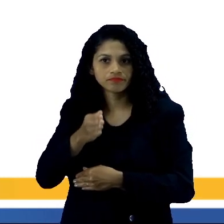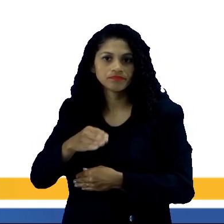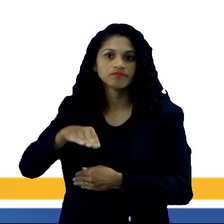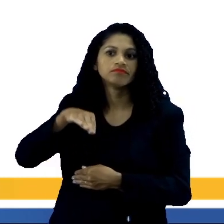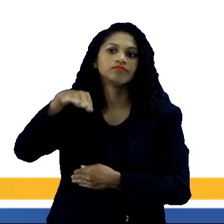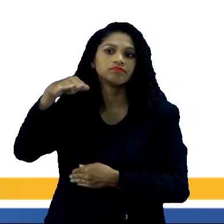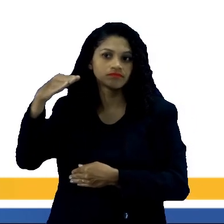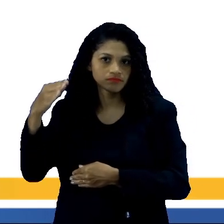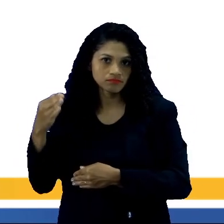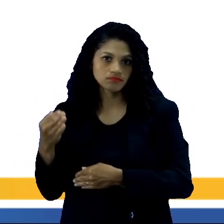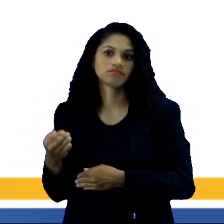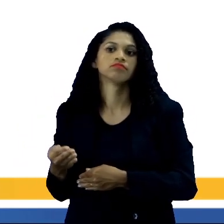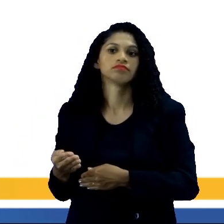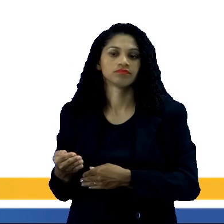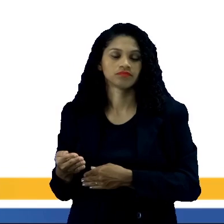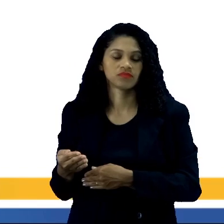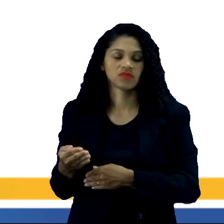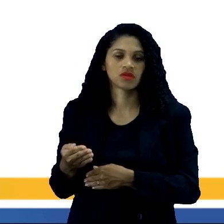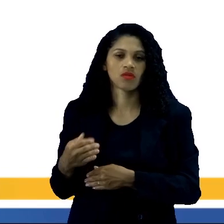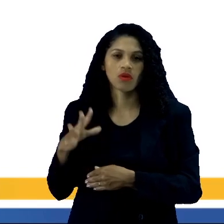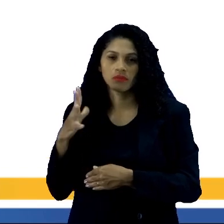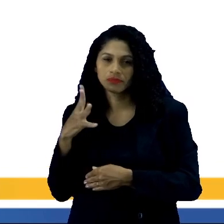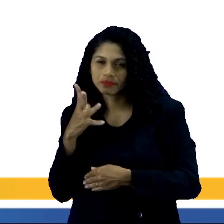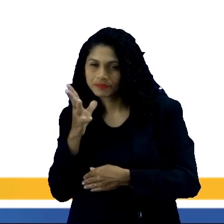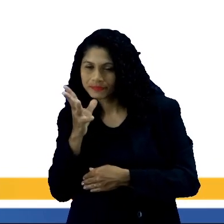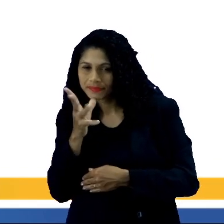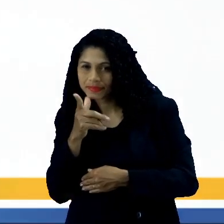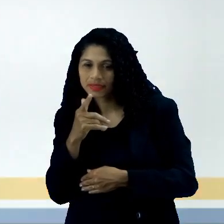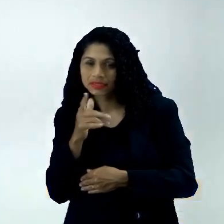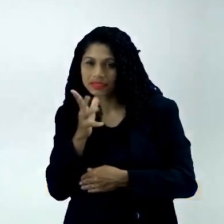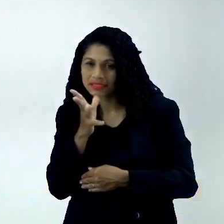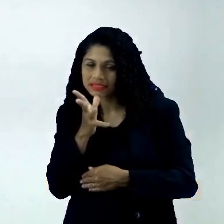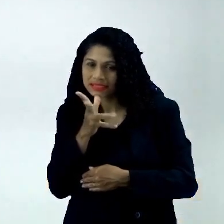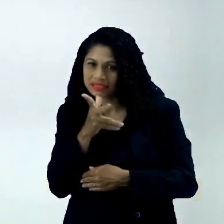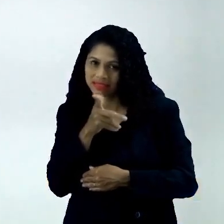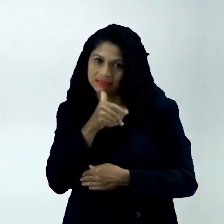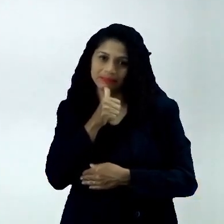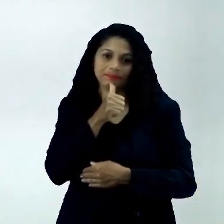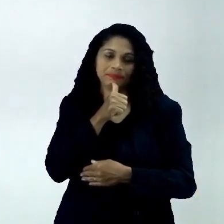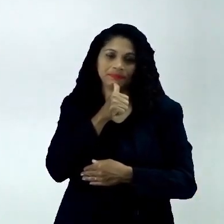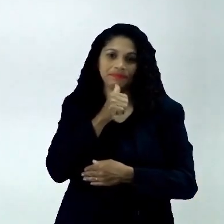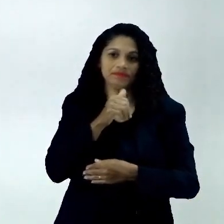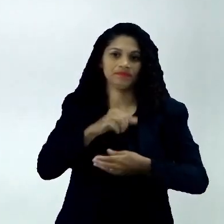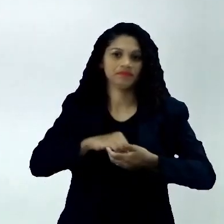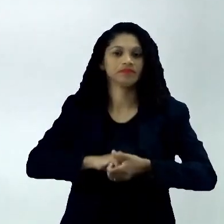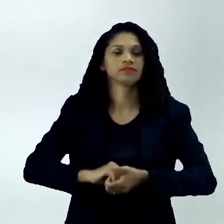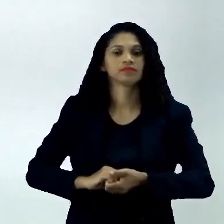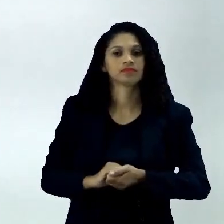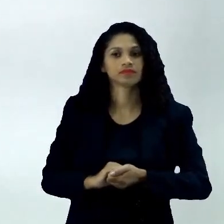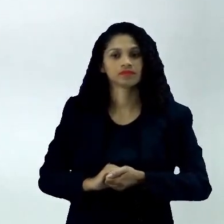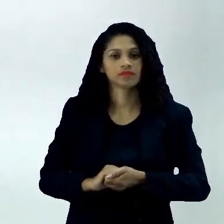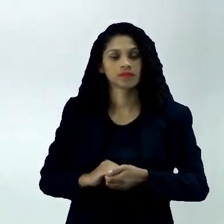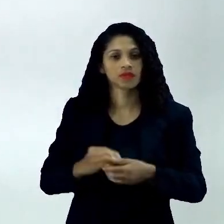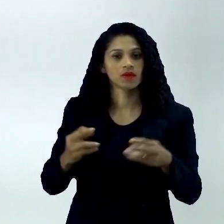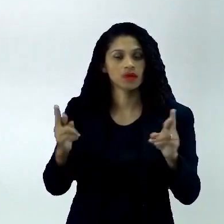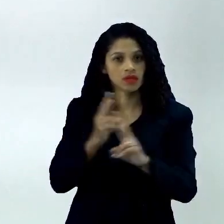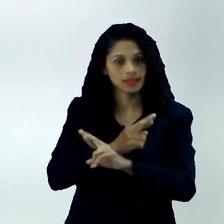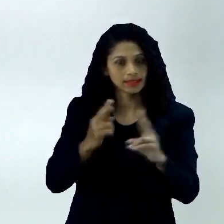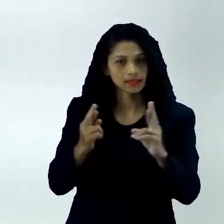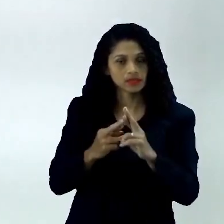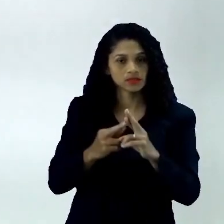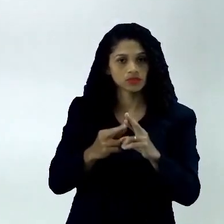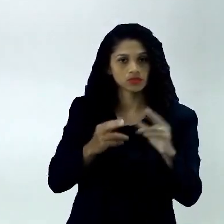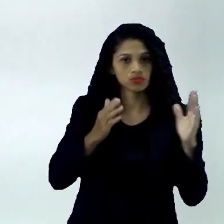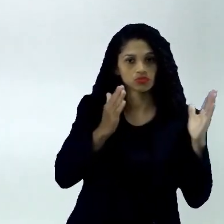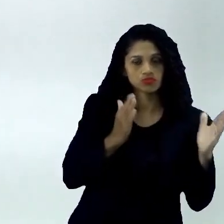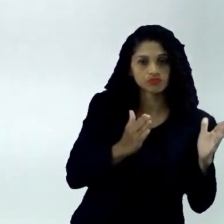E por conta disso, vai ser um processo um pouquinho mais lento. Então, a diferença que a gente pode observar aí entre uma sinapse e outra,